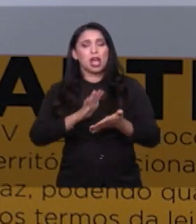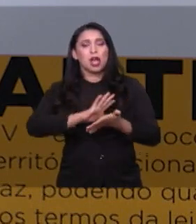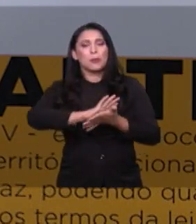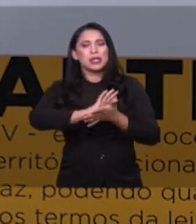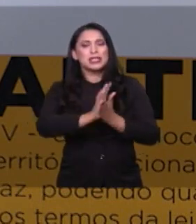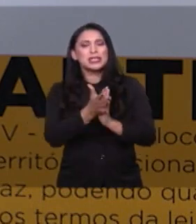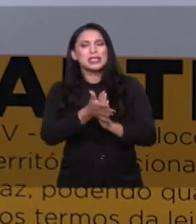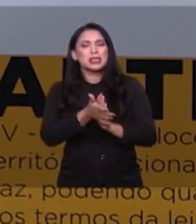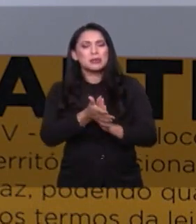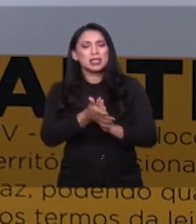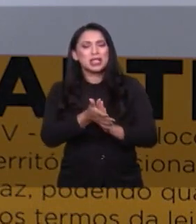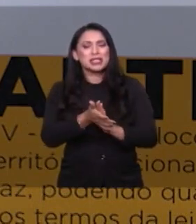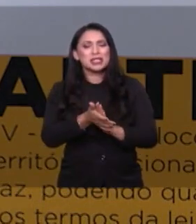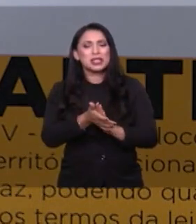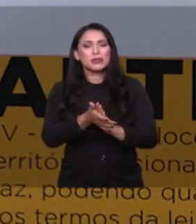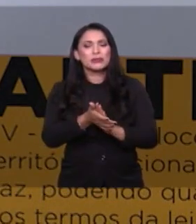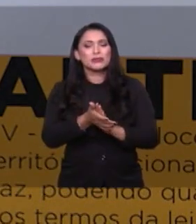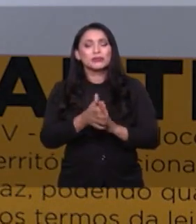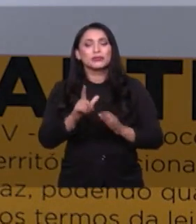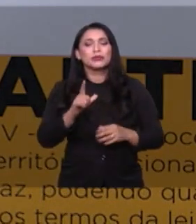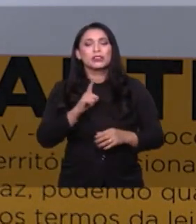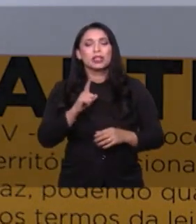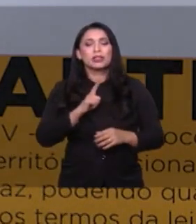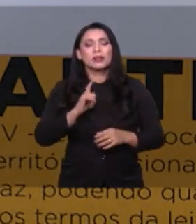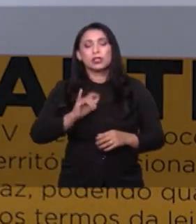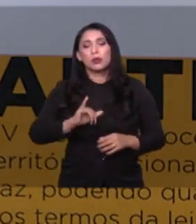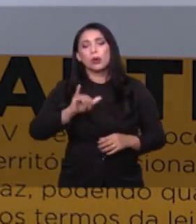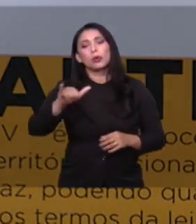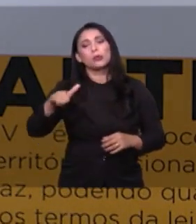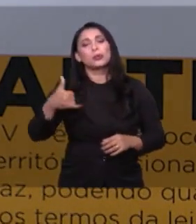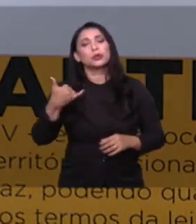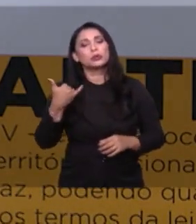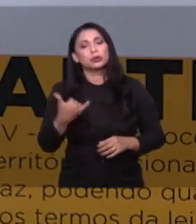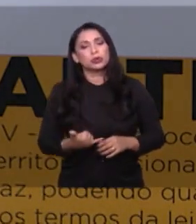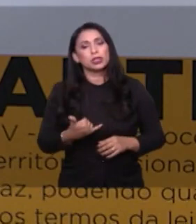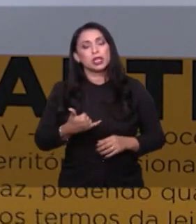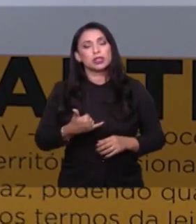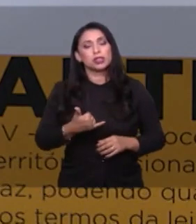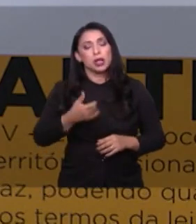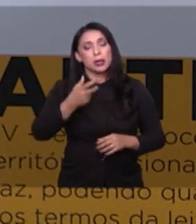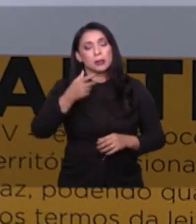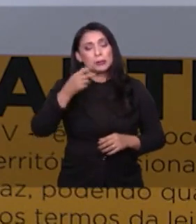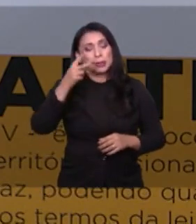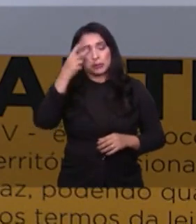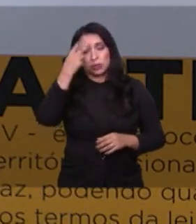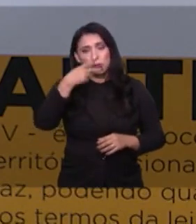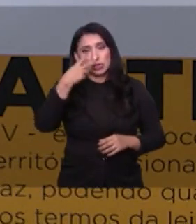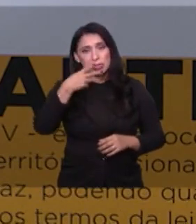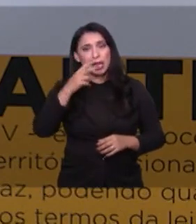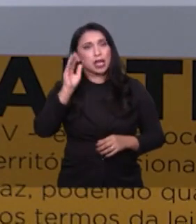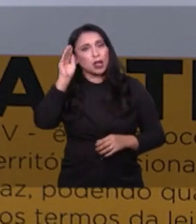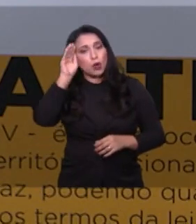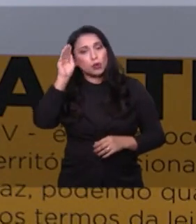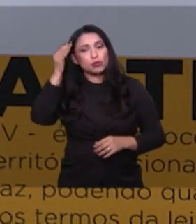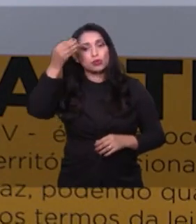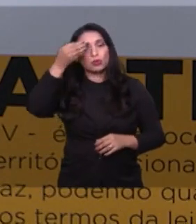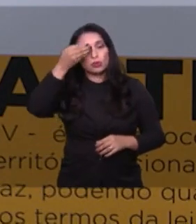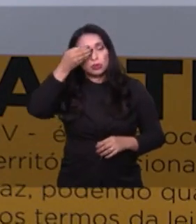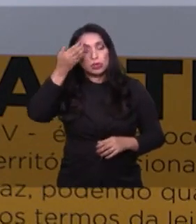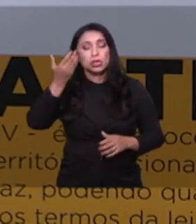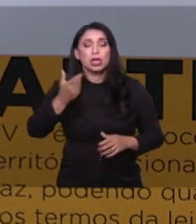discriminação que vai oferecer uma oportunidade para o cego, surdo,